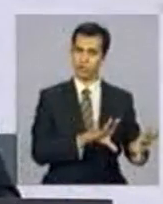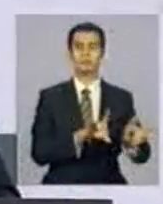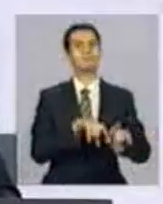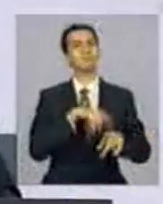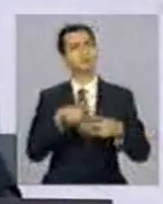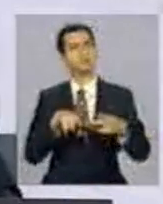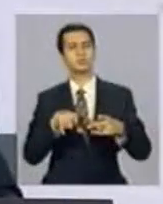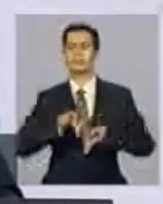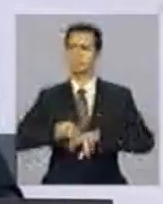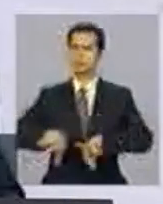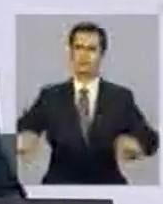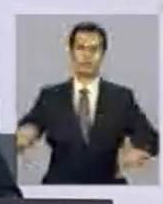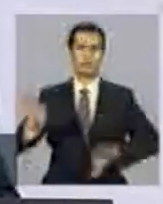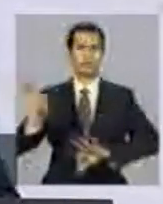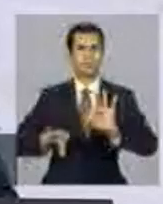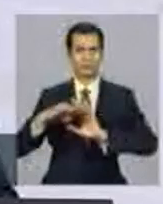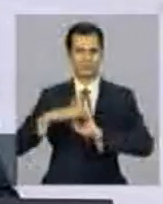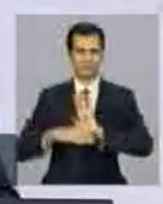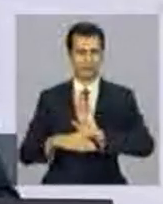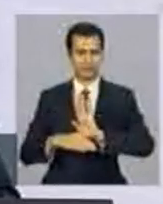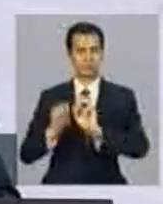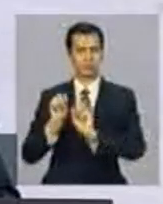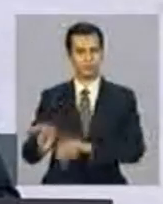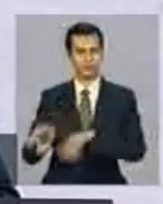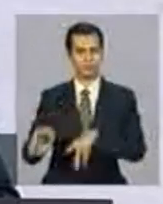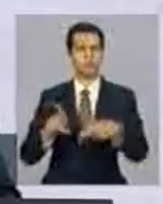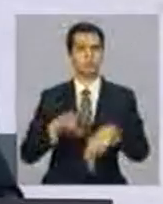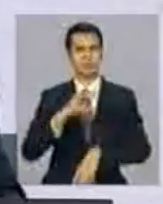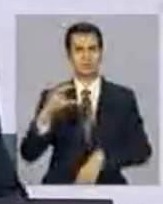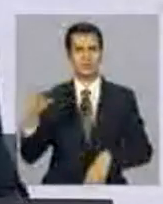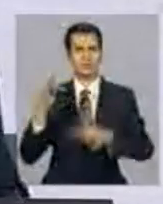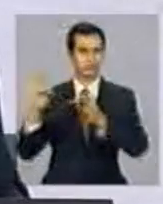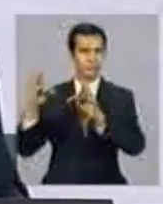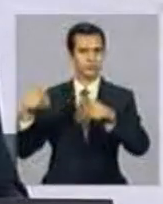os programas de educação e ciência e tecnologia do país.